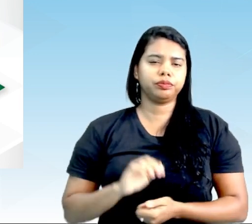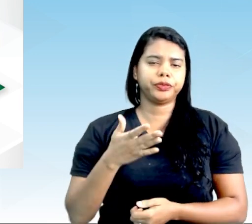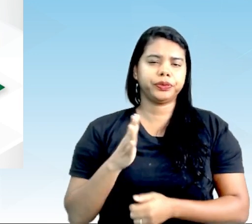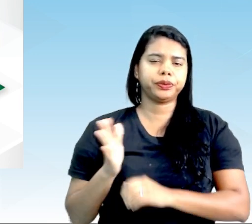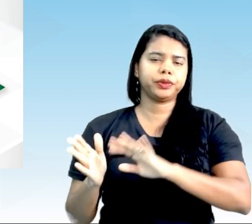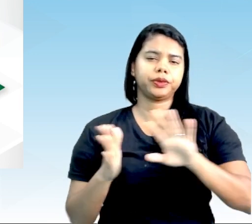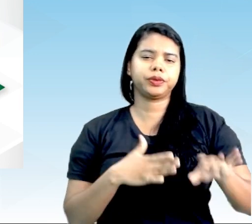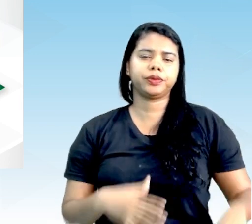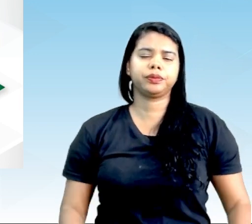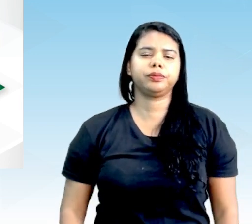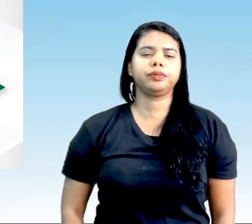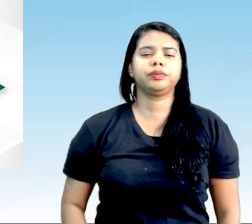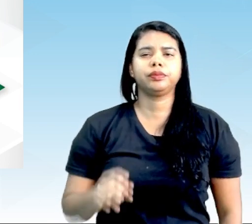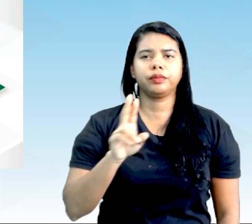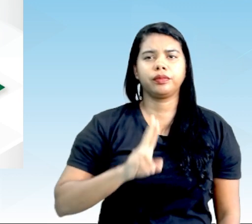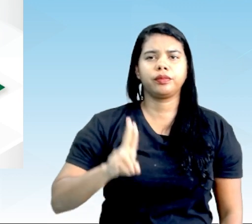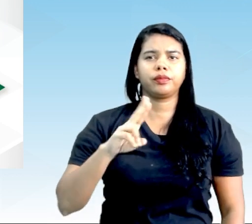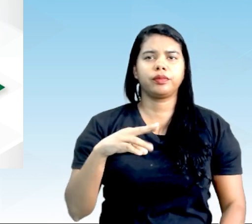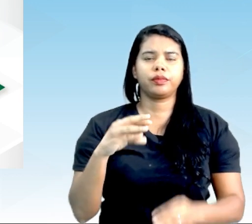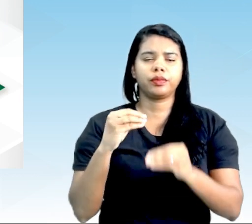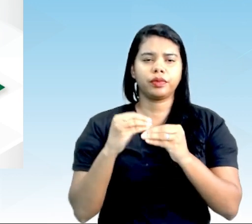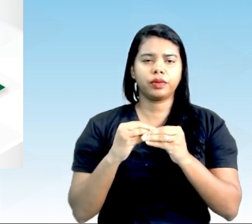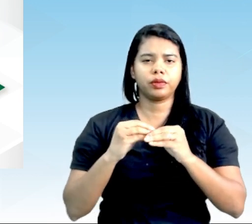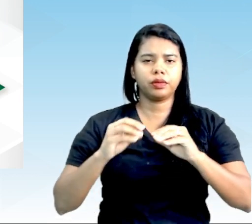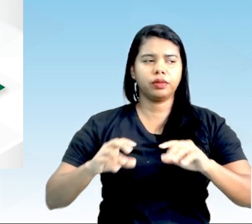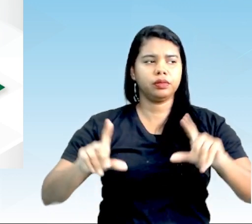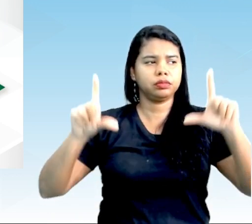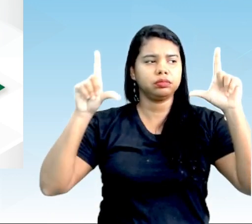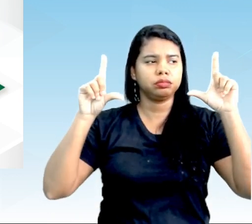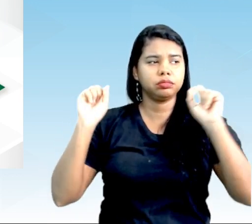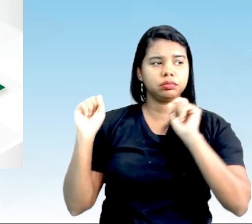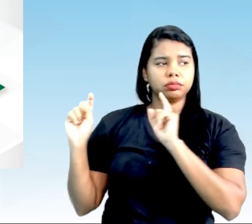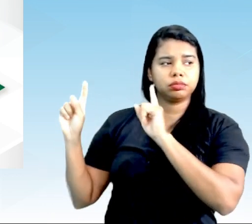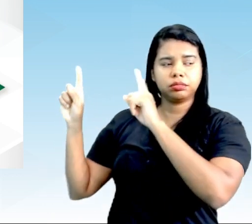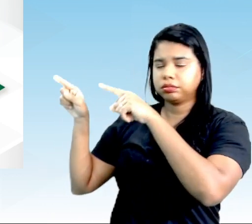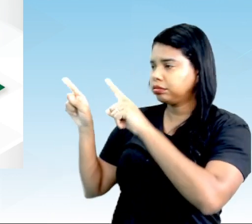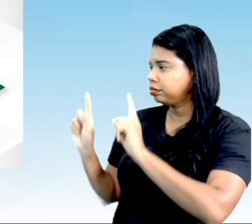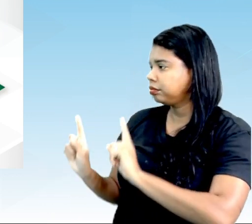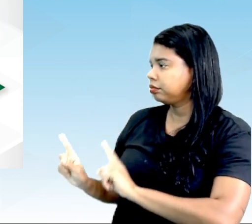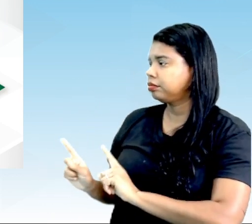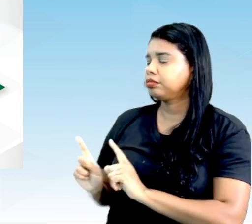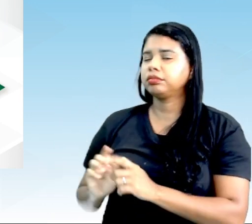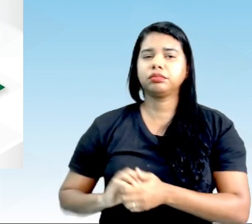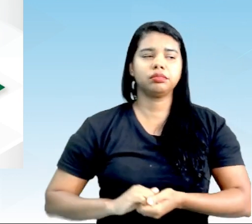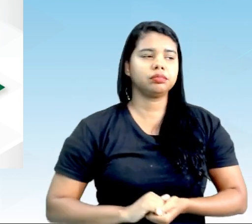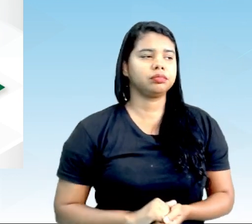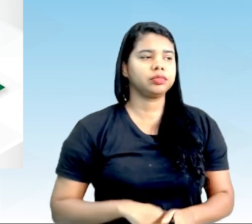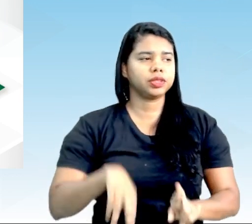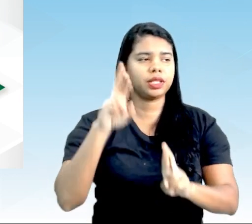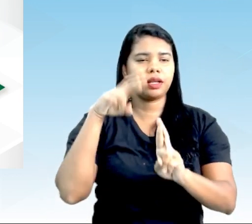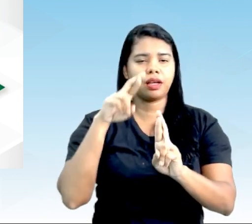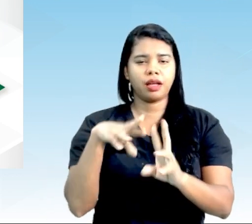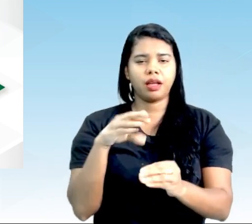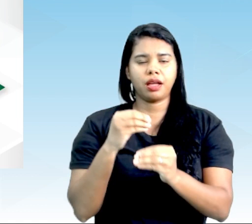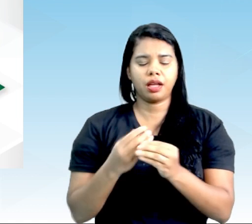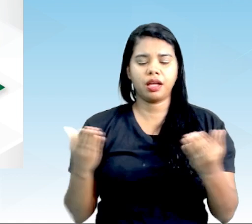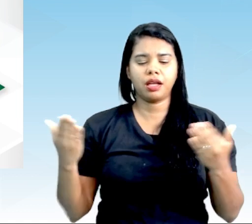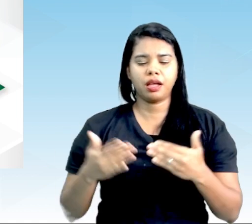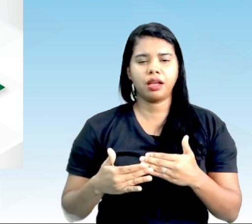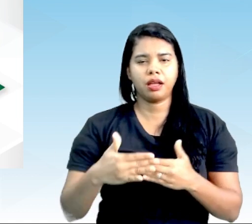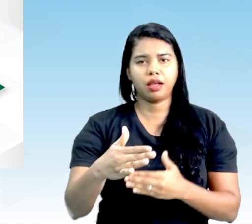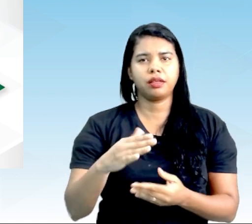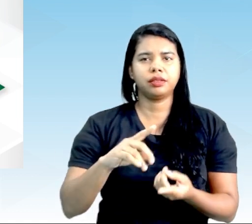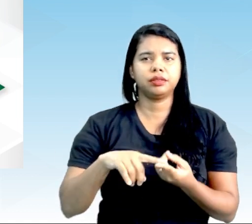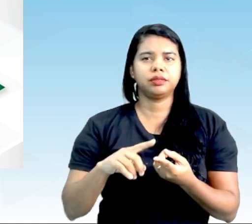aí a polegada era utilizada, olha a medida como é, o palmo, a jarda, o côvado que a gente referenciou agora há pouco, e pé,